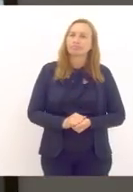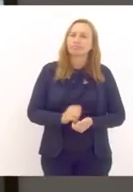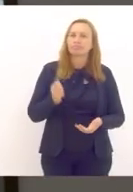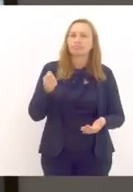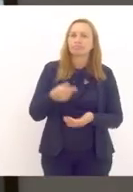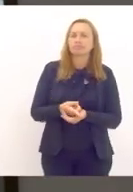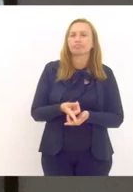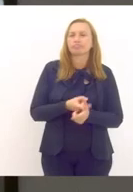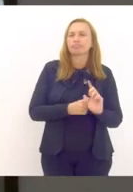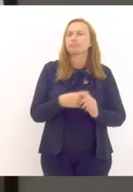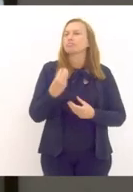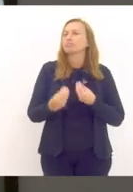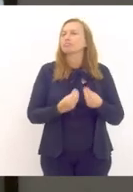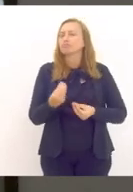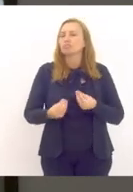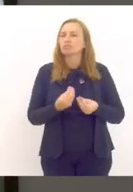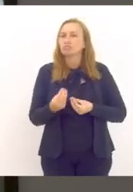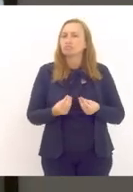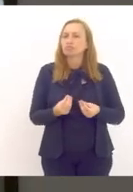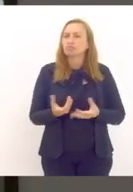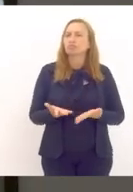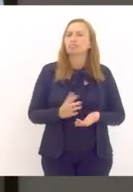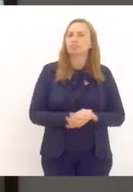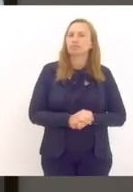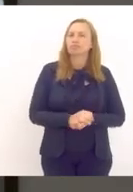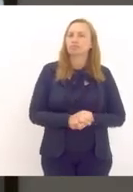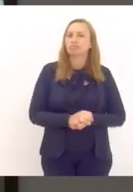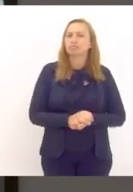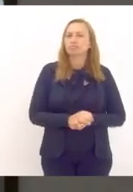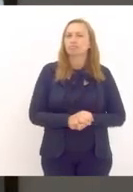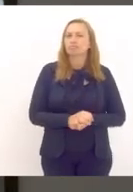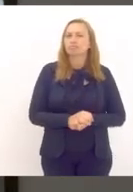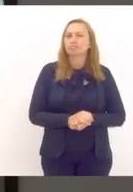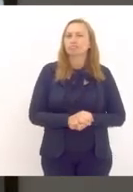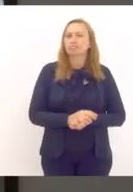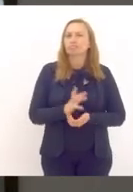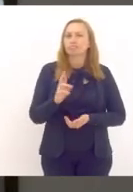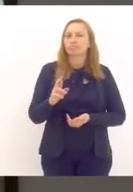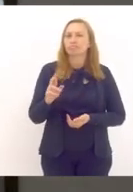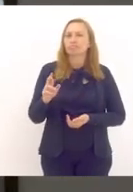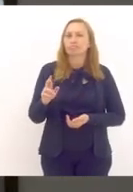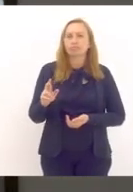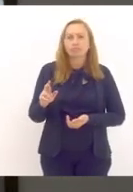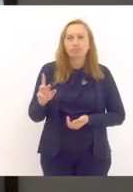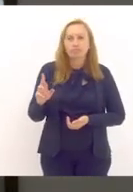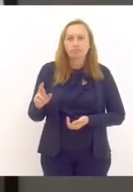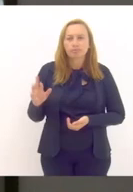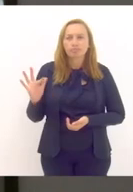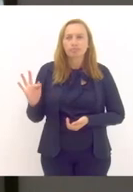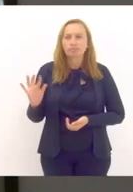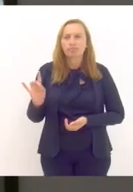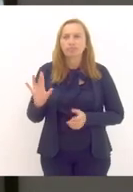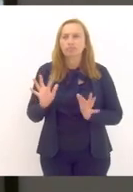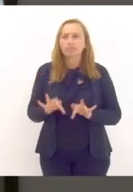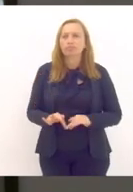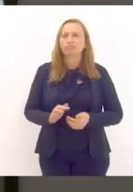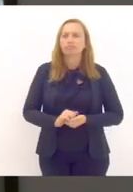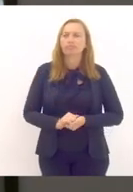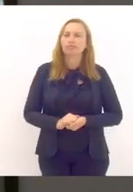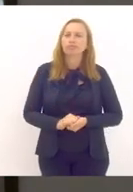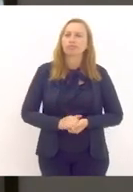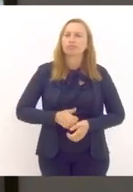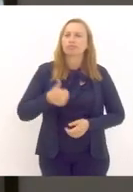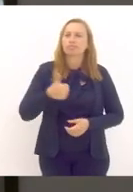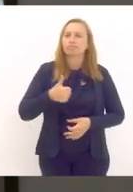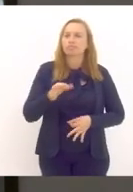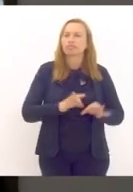dívida, como é que ele estava, como é que ele voltou, e dar uma olhada no RP só para finalizar. Bem, isso aqui foi o primeiro plano